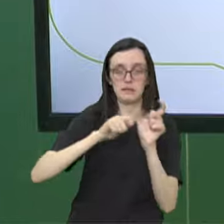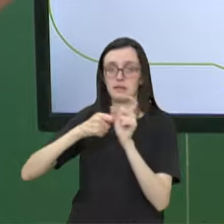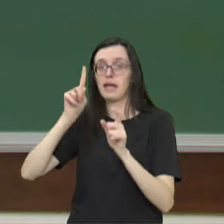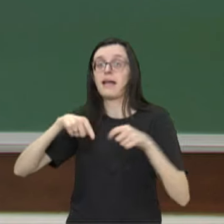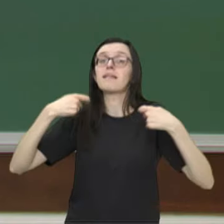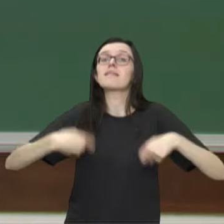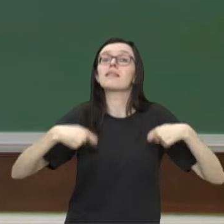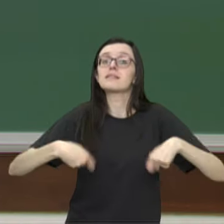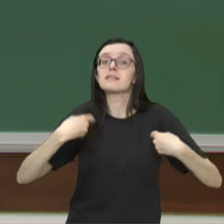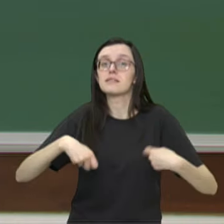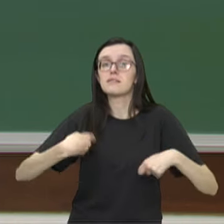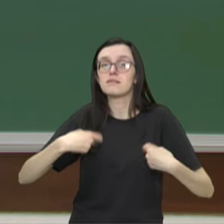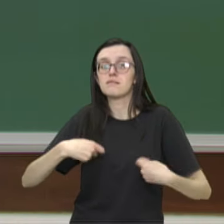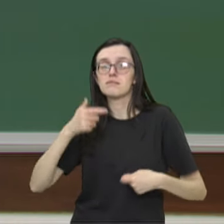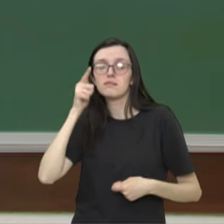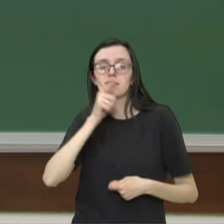necessárias para que